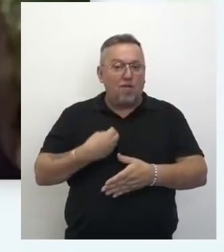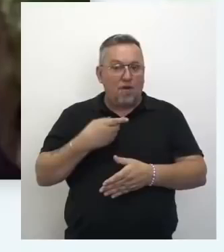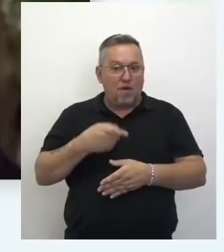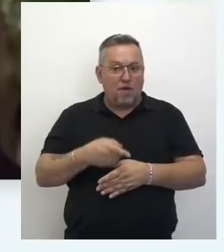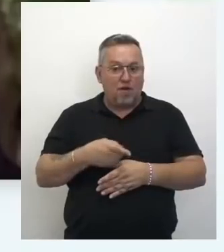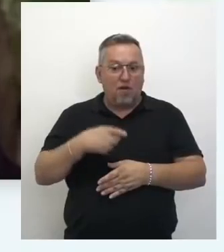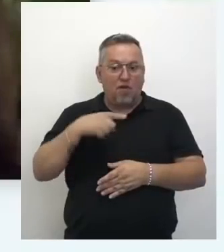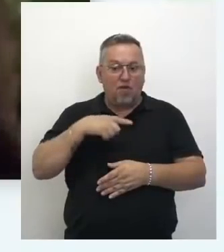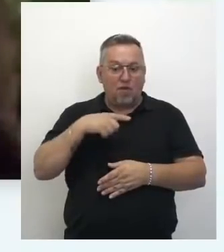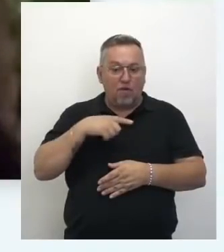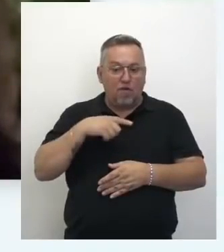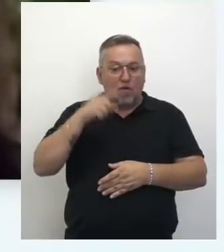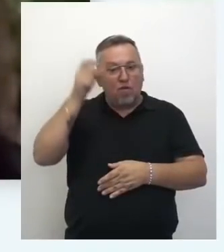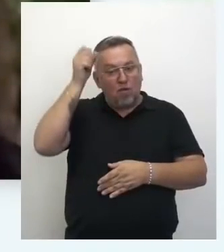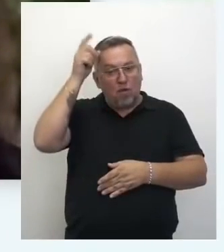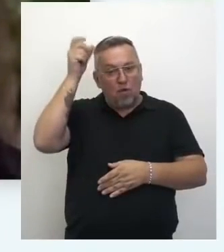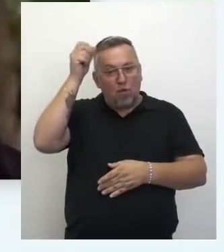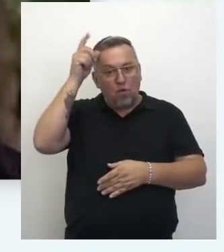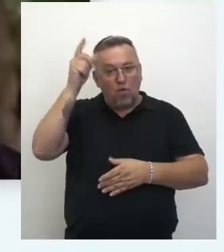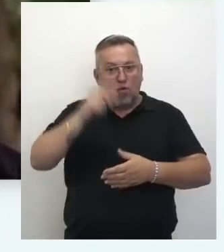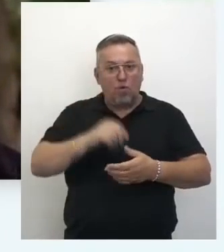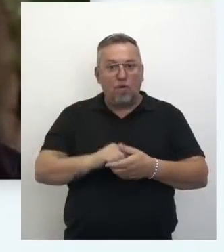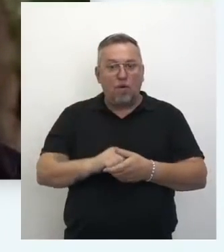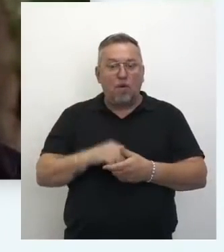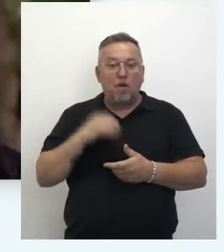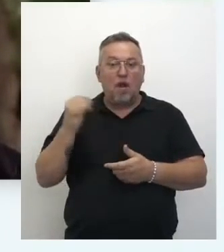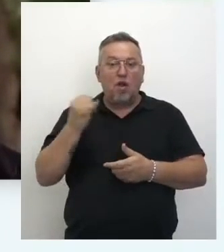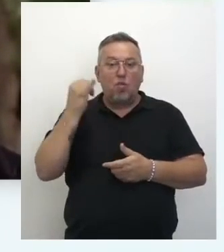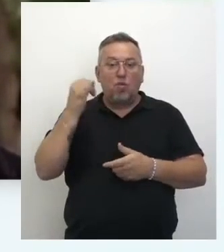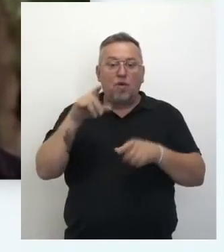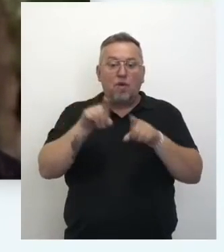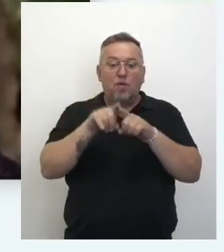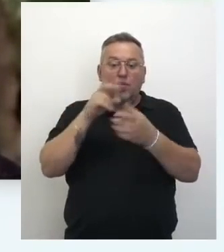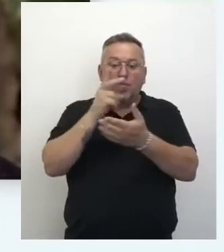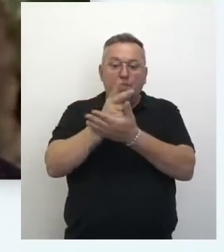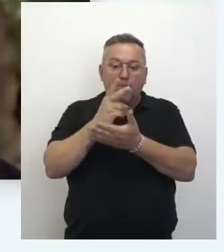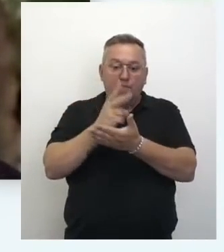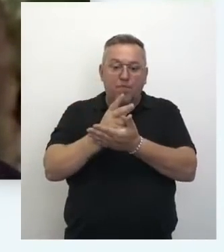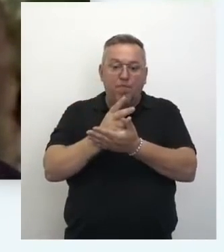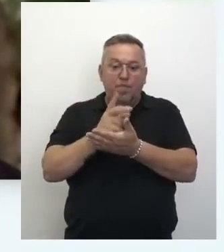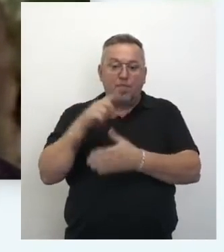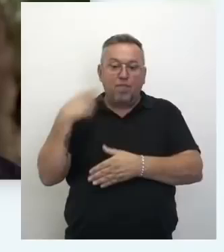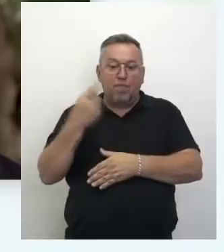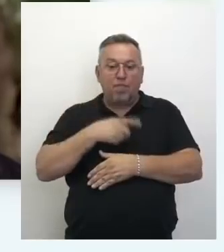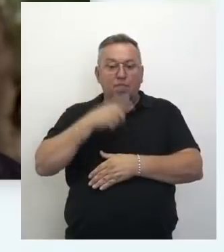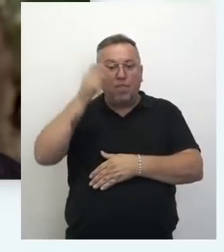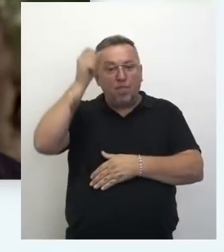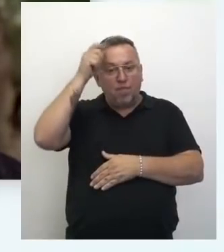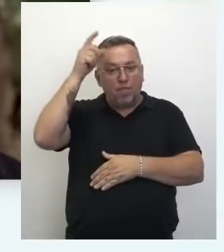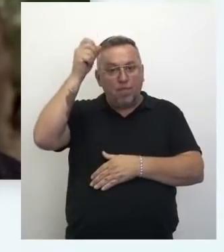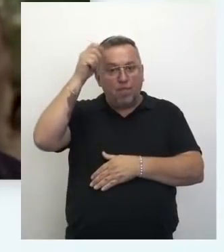já existia uma cultura. E a importância de manter a nossa cultura é,